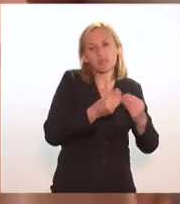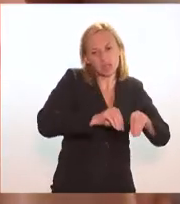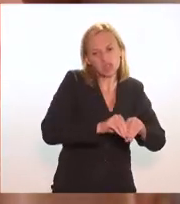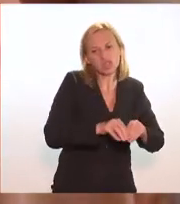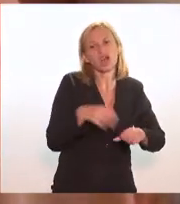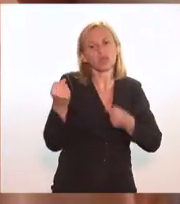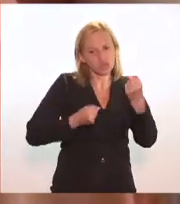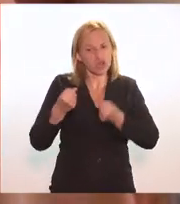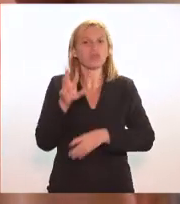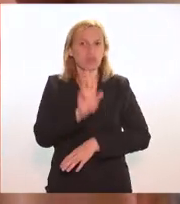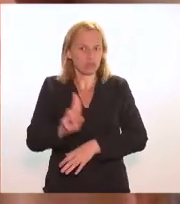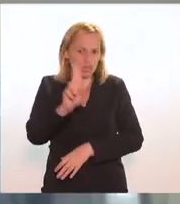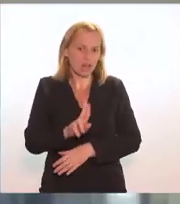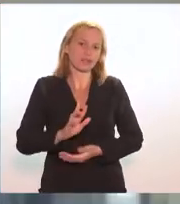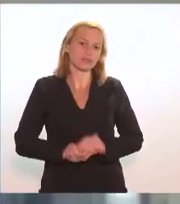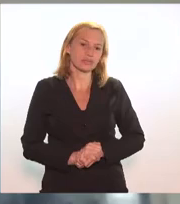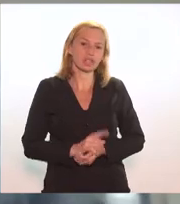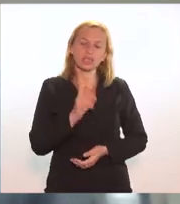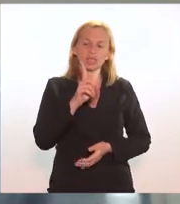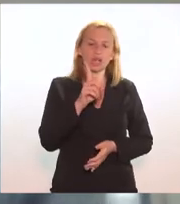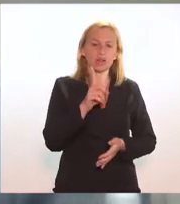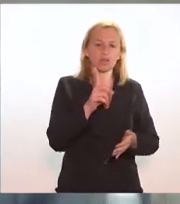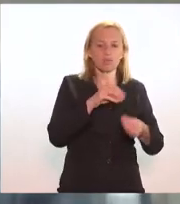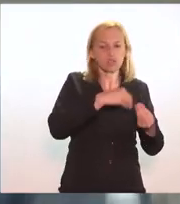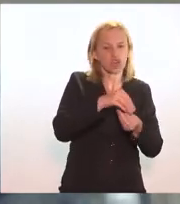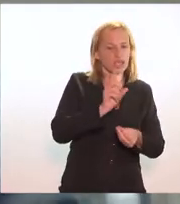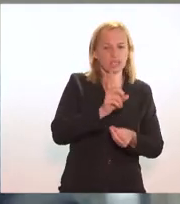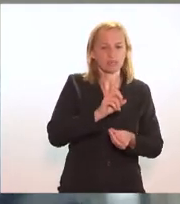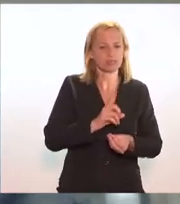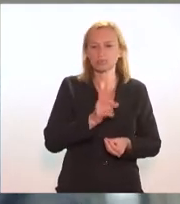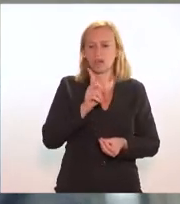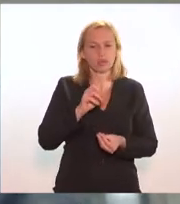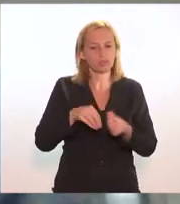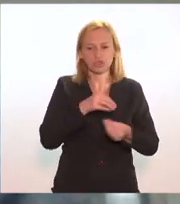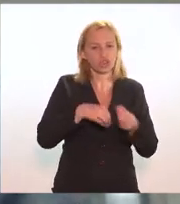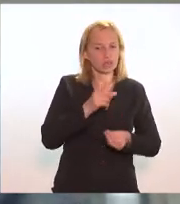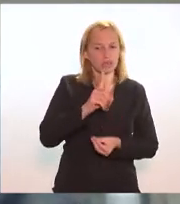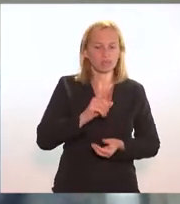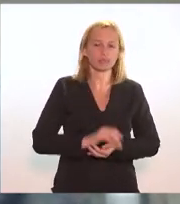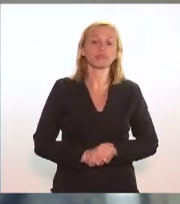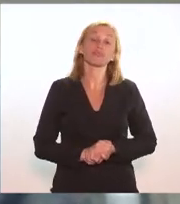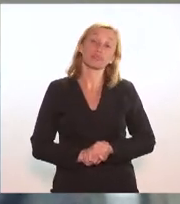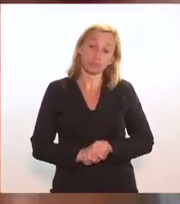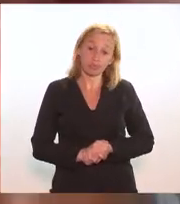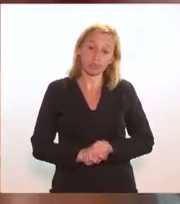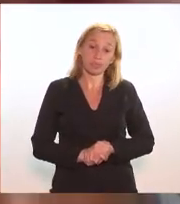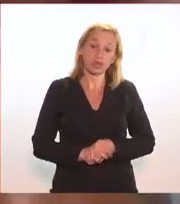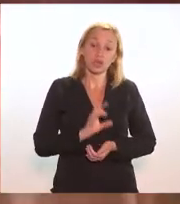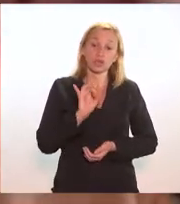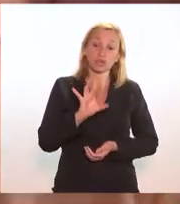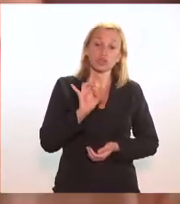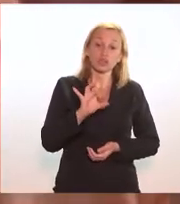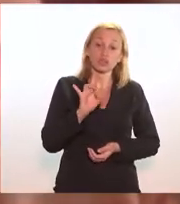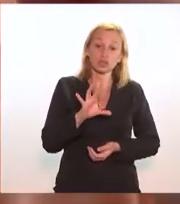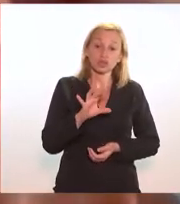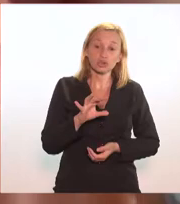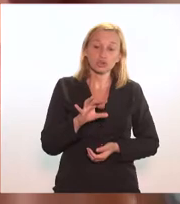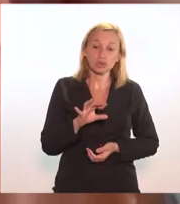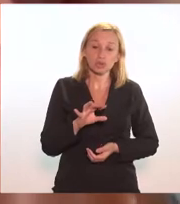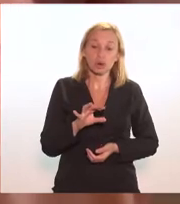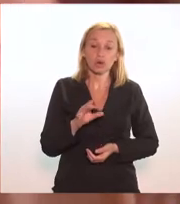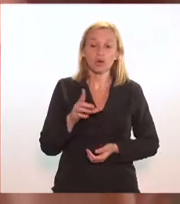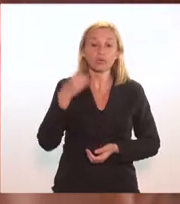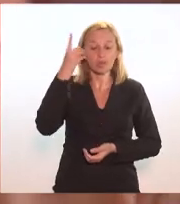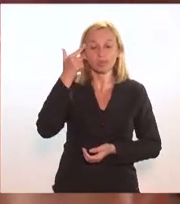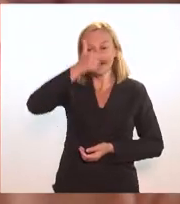esse combustível. Não são adulterados, não, deputado. Não são adulterados. Não. São só, como diz o doutor